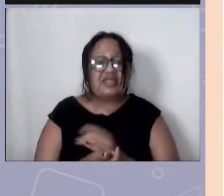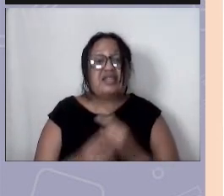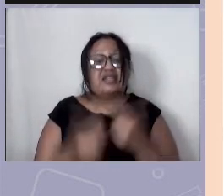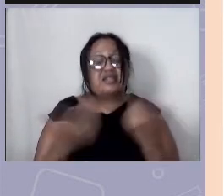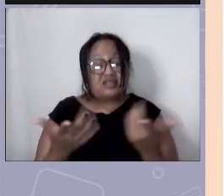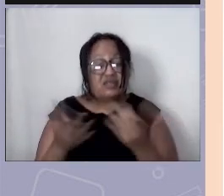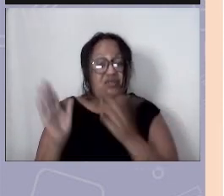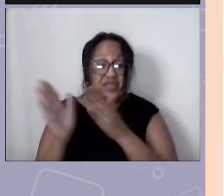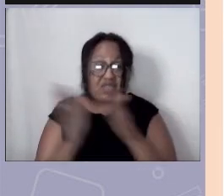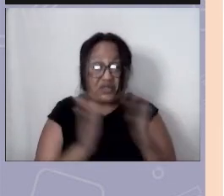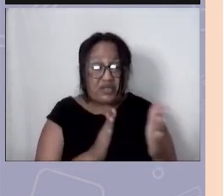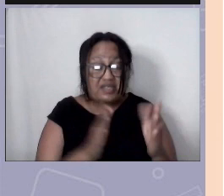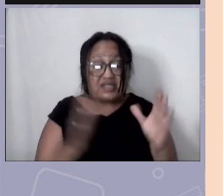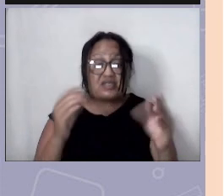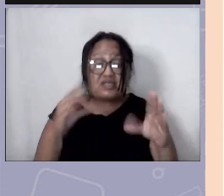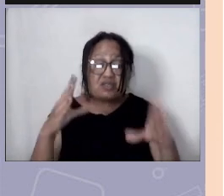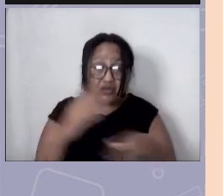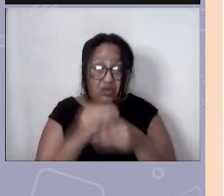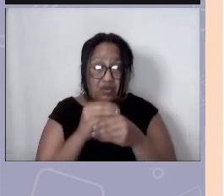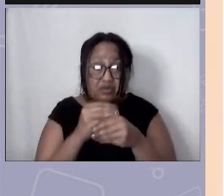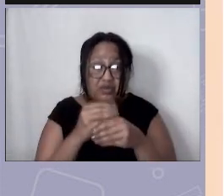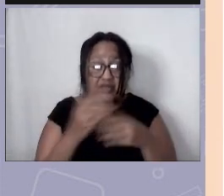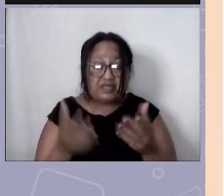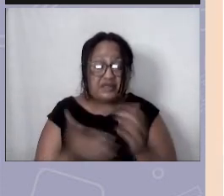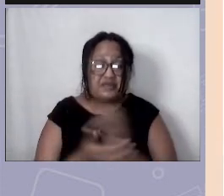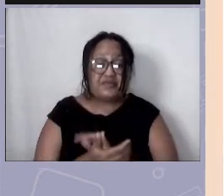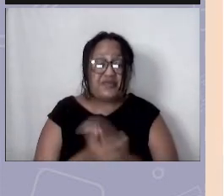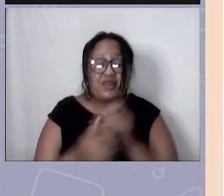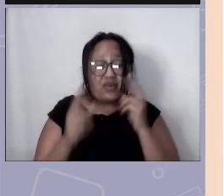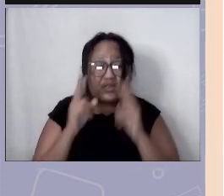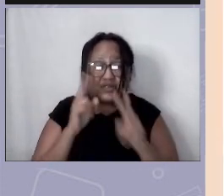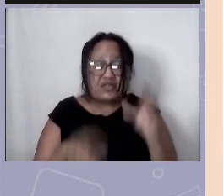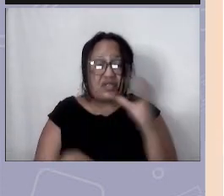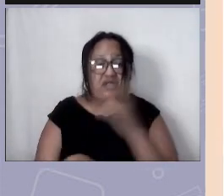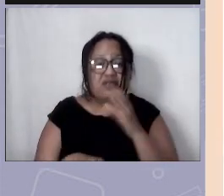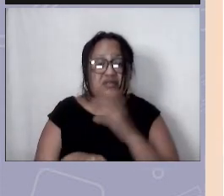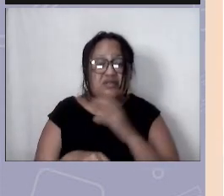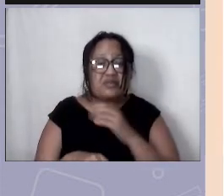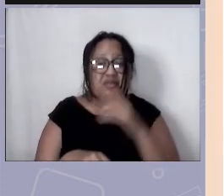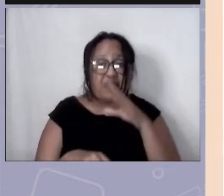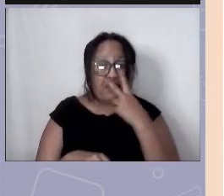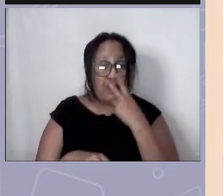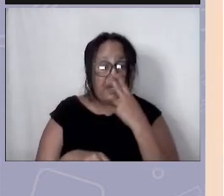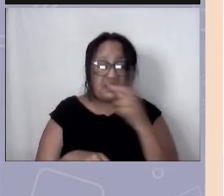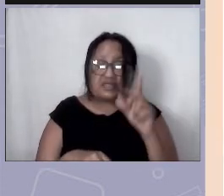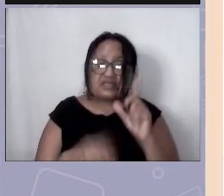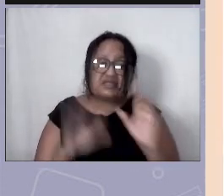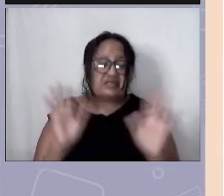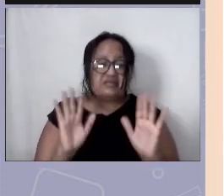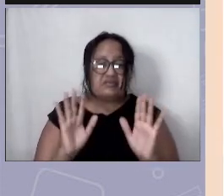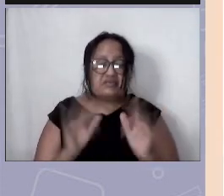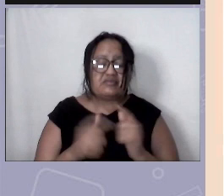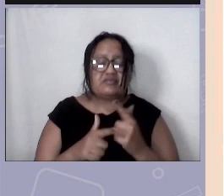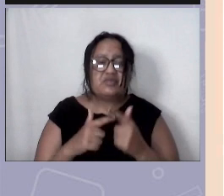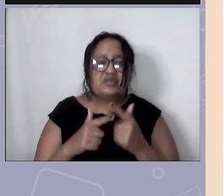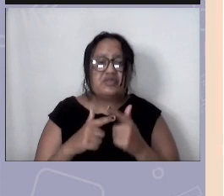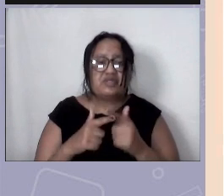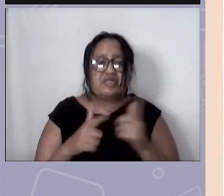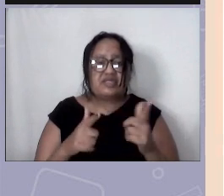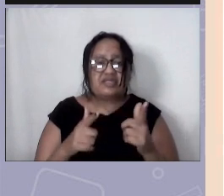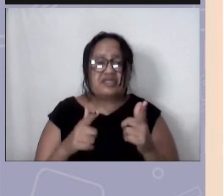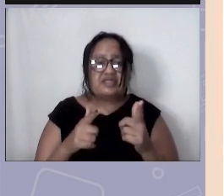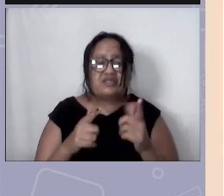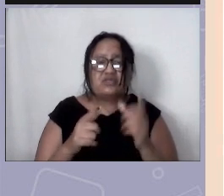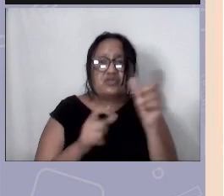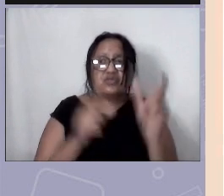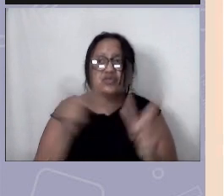complementares porque quando a gente olha assim rapidamente dá a impressão de que elas não são às vezes por conta da posição das letras e